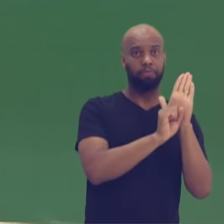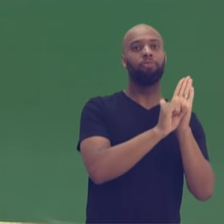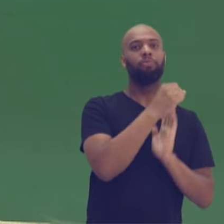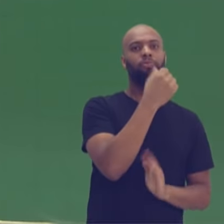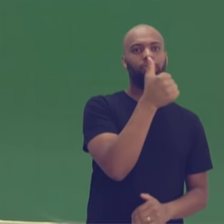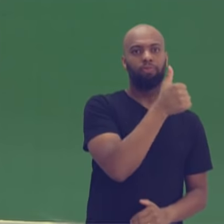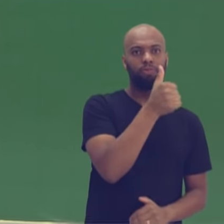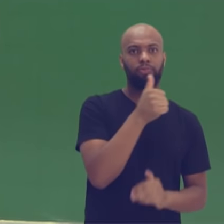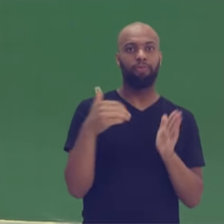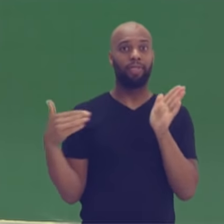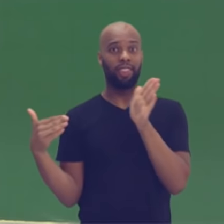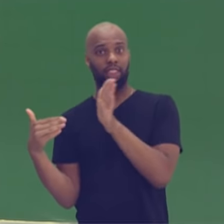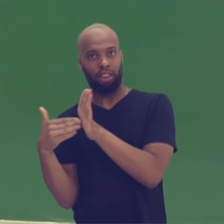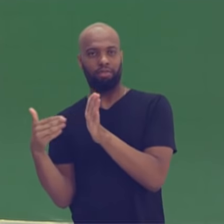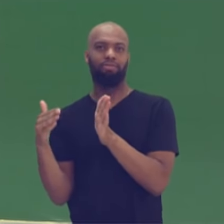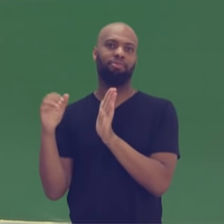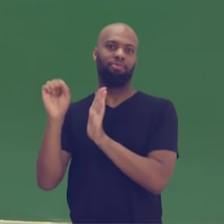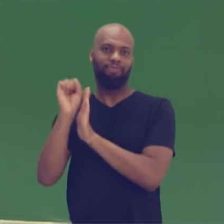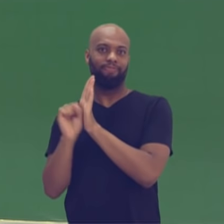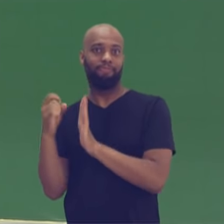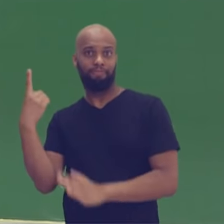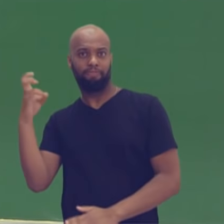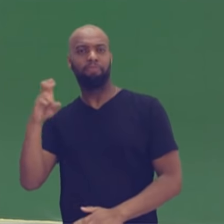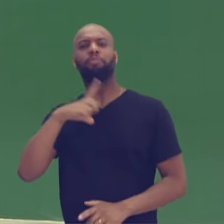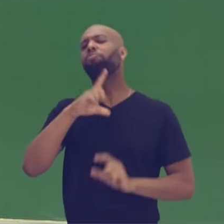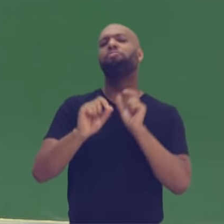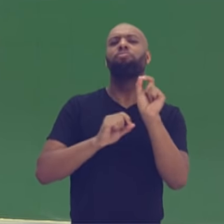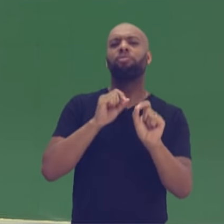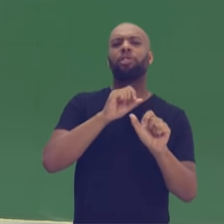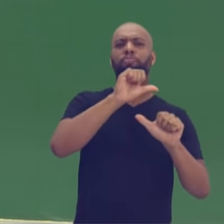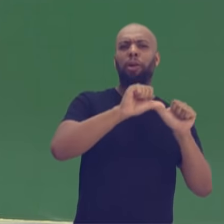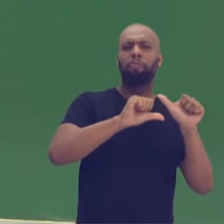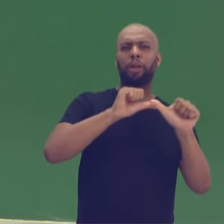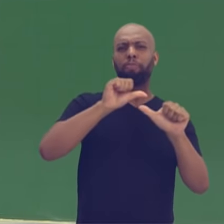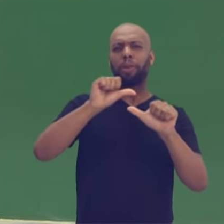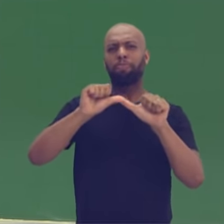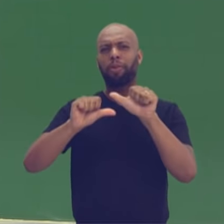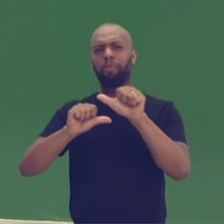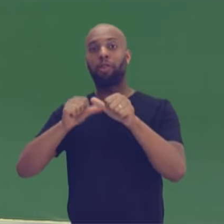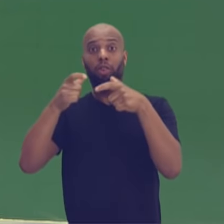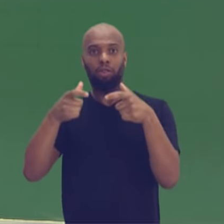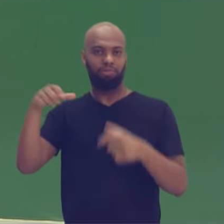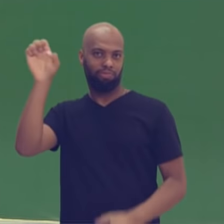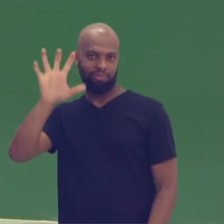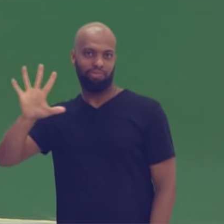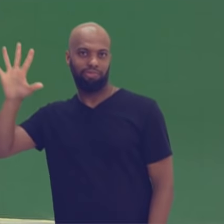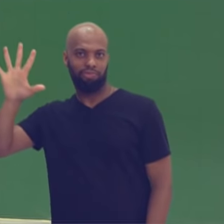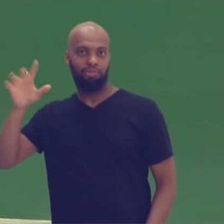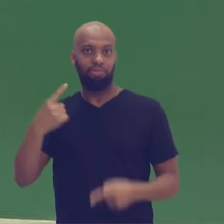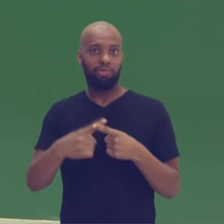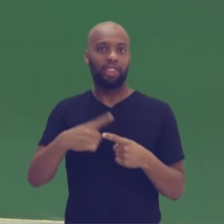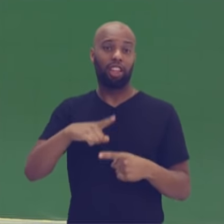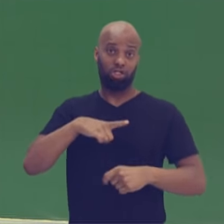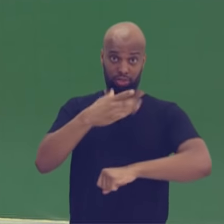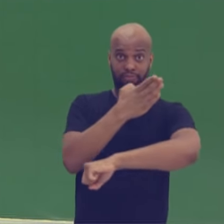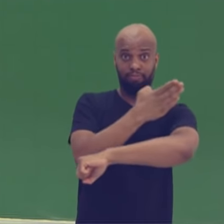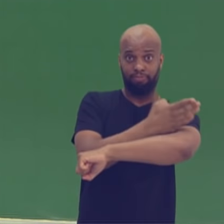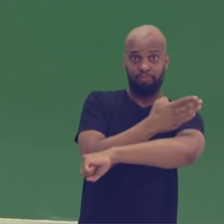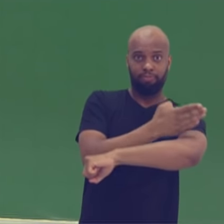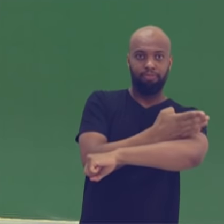o século XV, a gente vai ter algumas transformações na Europa. Se vivia a chamada Idade